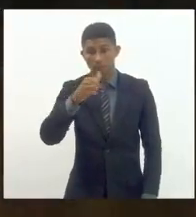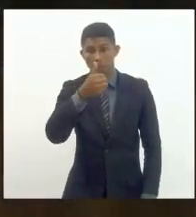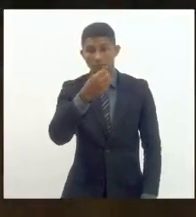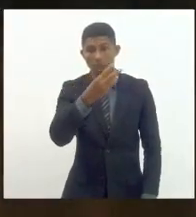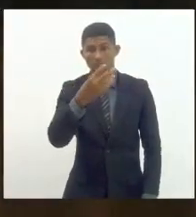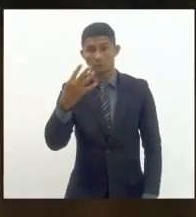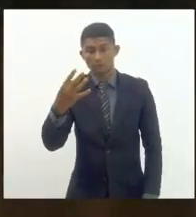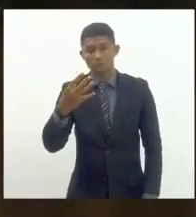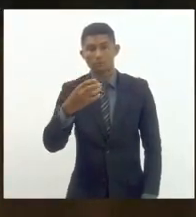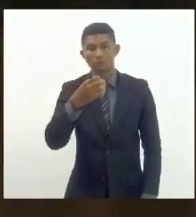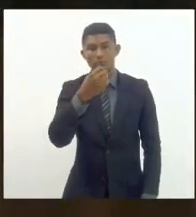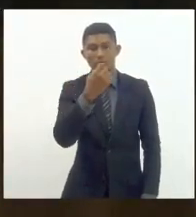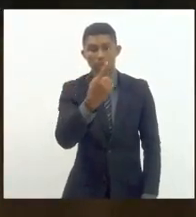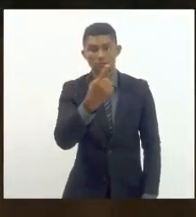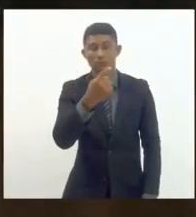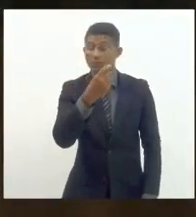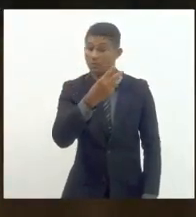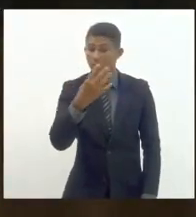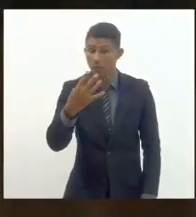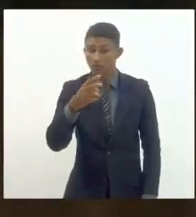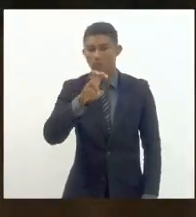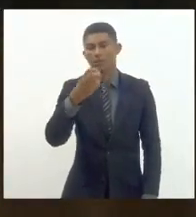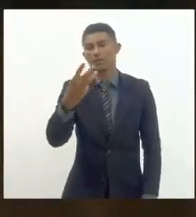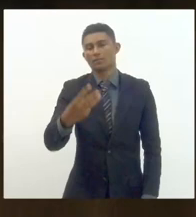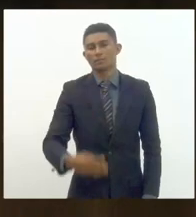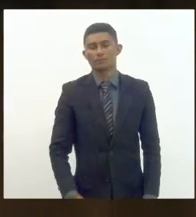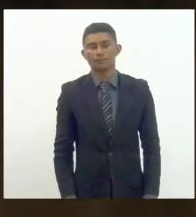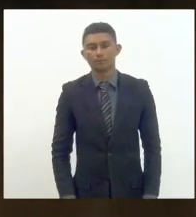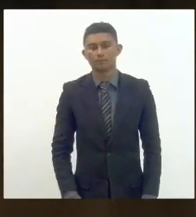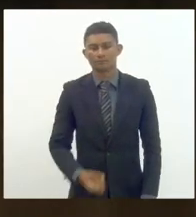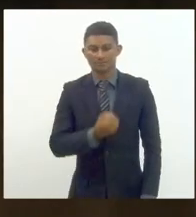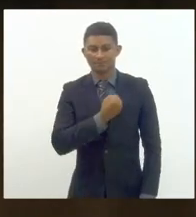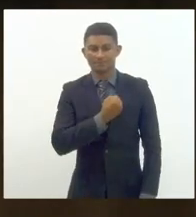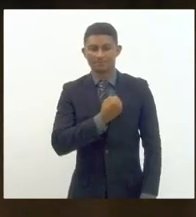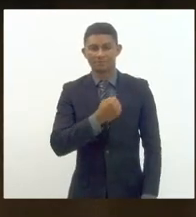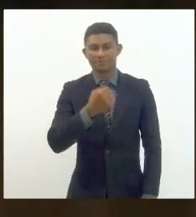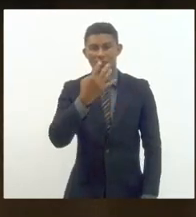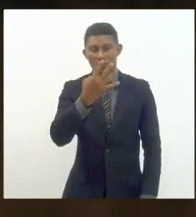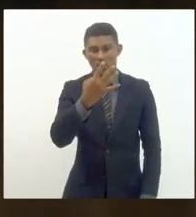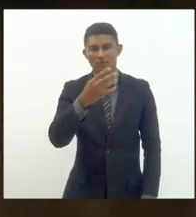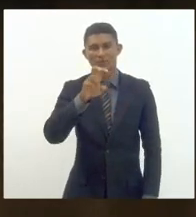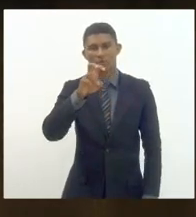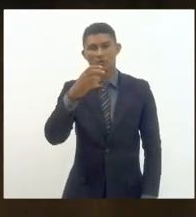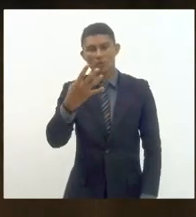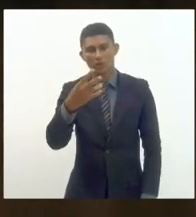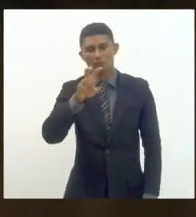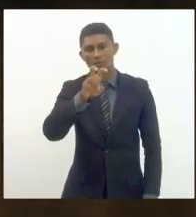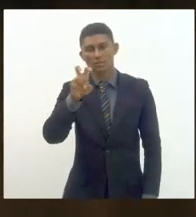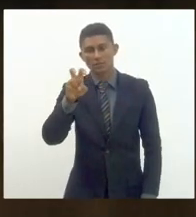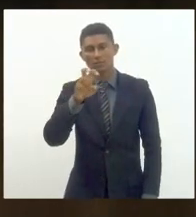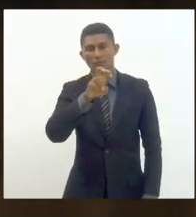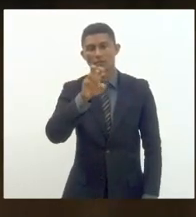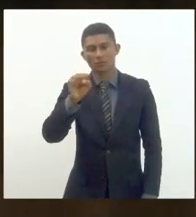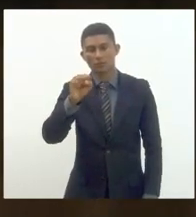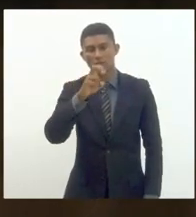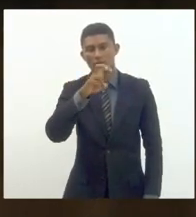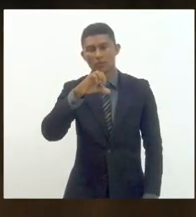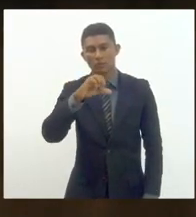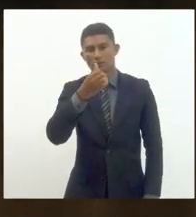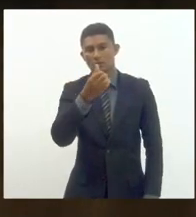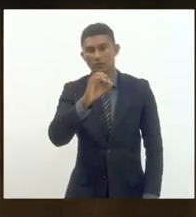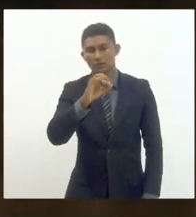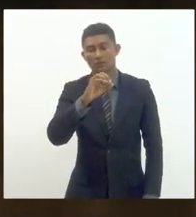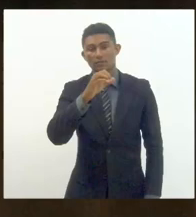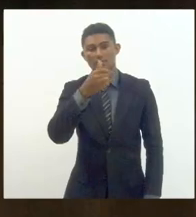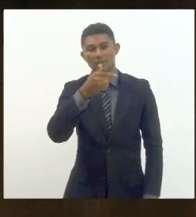134, 34 e 53. Números 4, 54, 55, 58, 59,